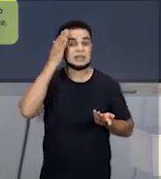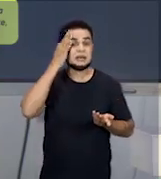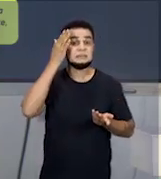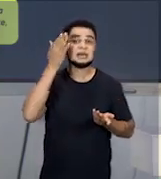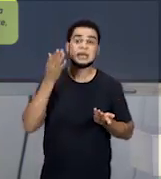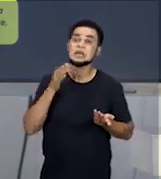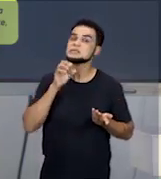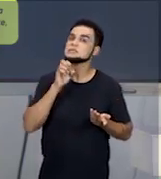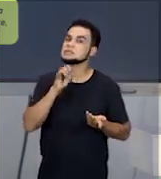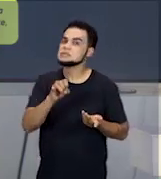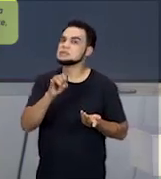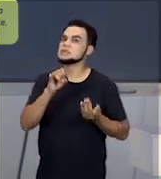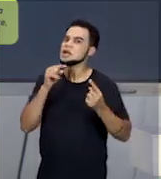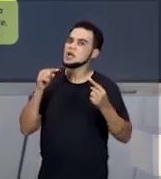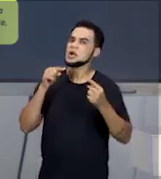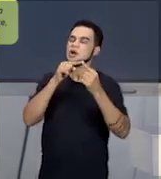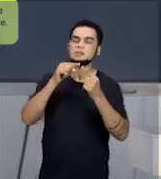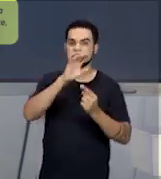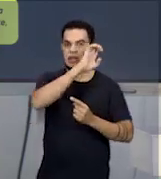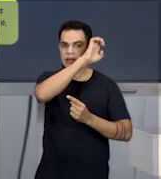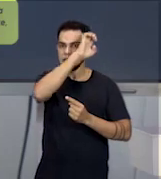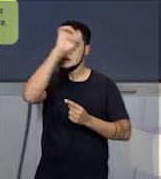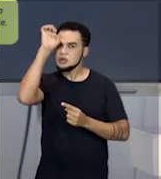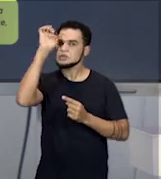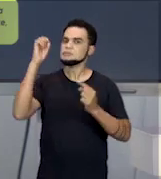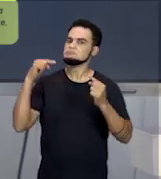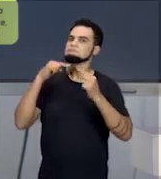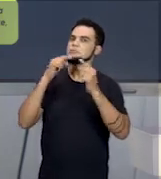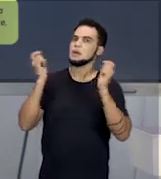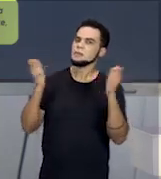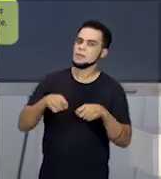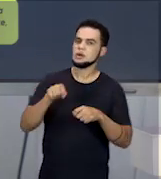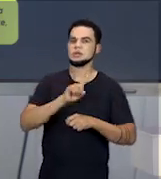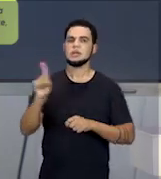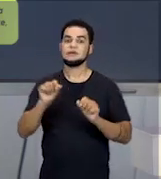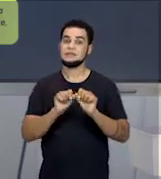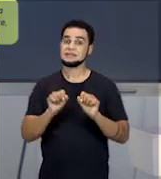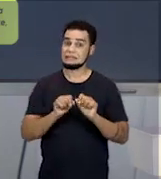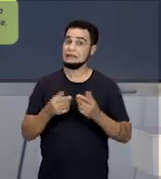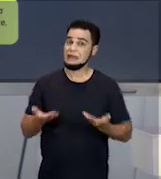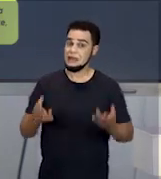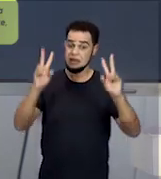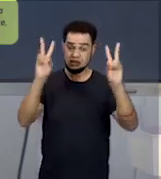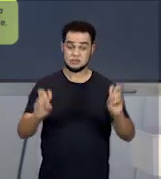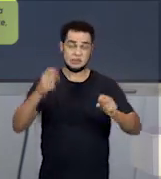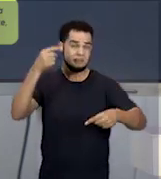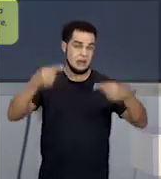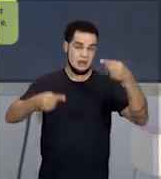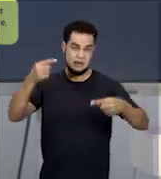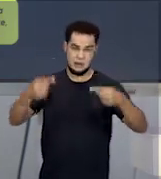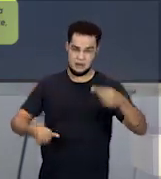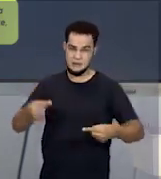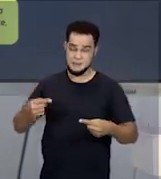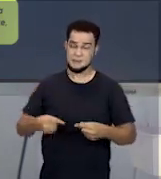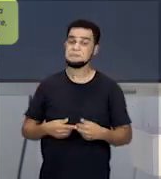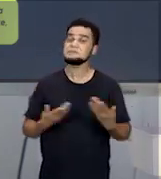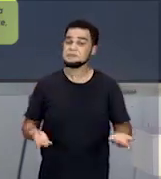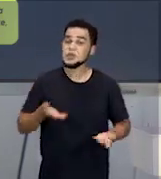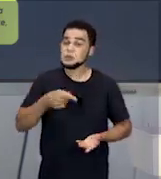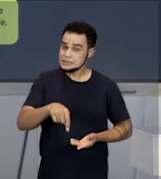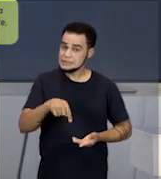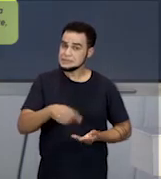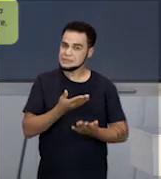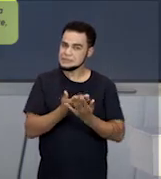a ética vai nos permitir fazer isso. Então é um assunto bem polêmico e que essas aulas a gente vai pensar um